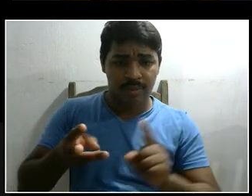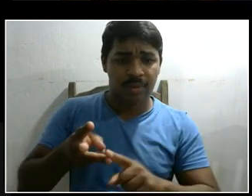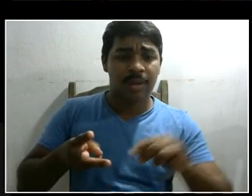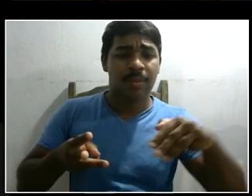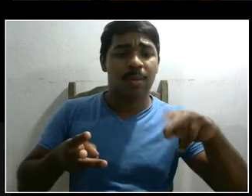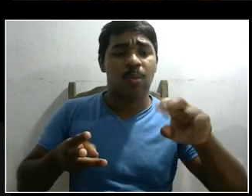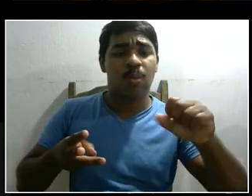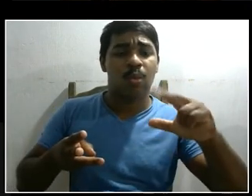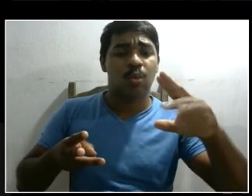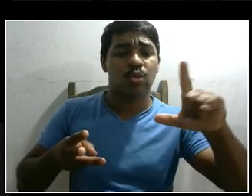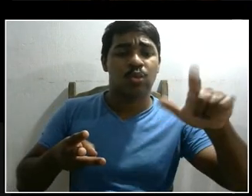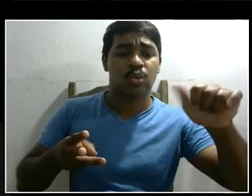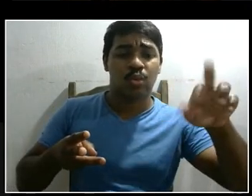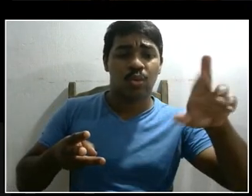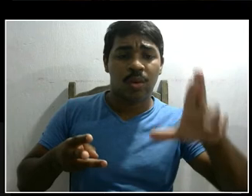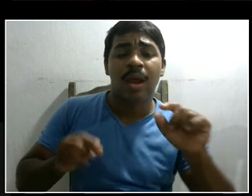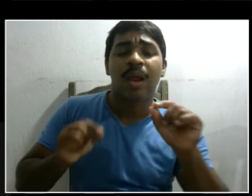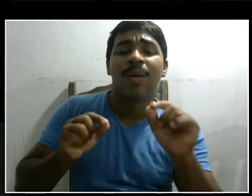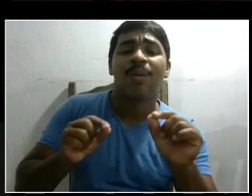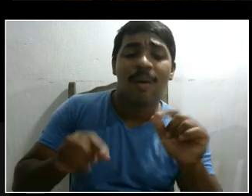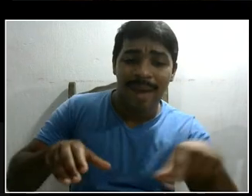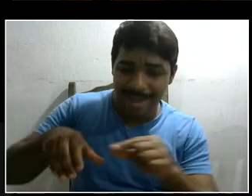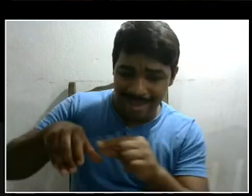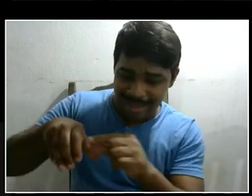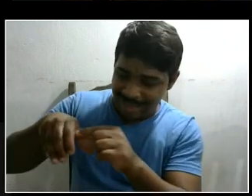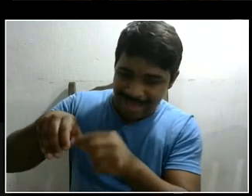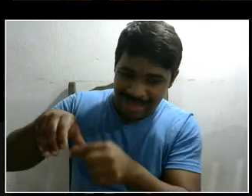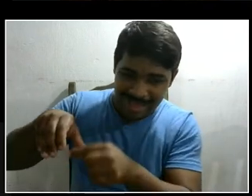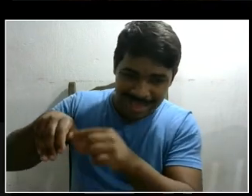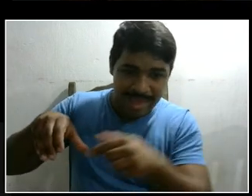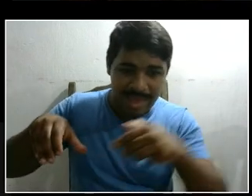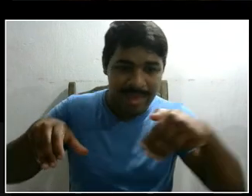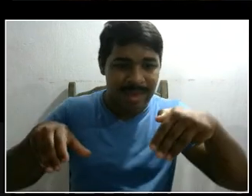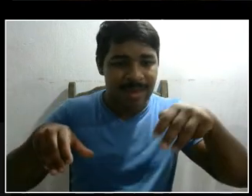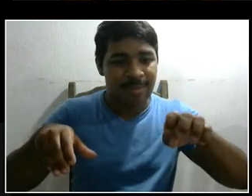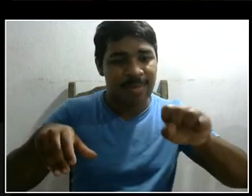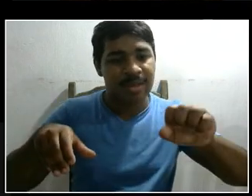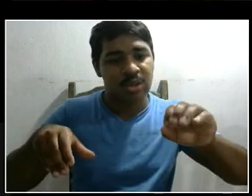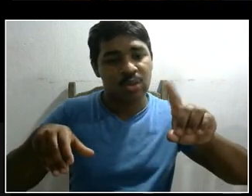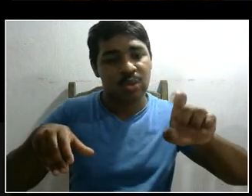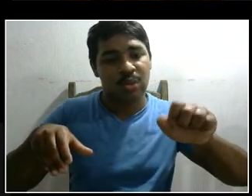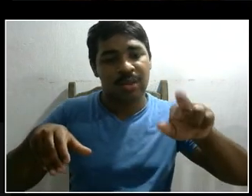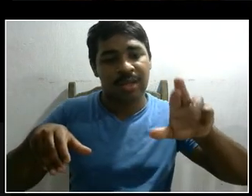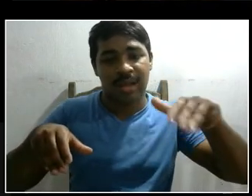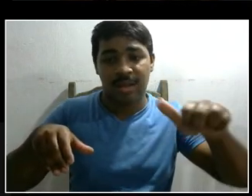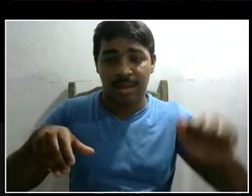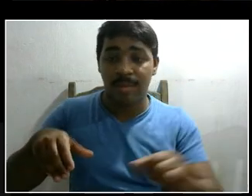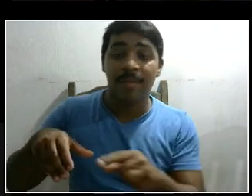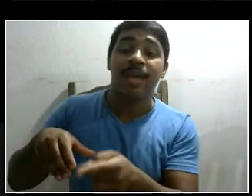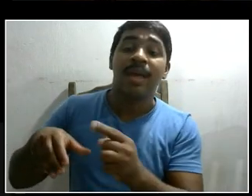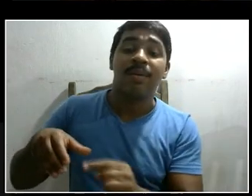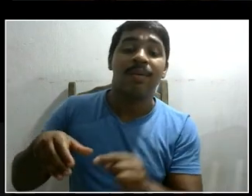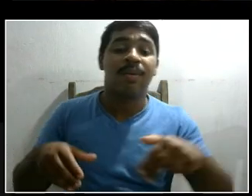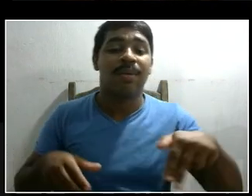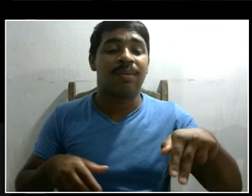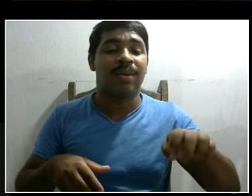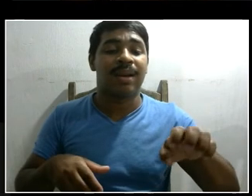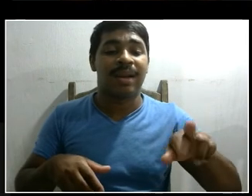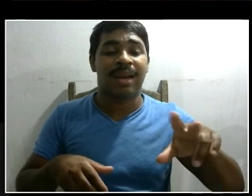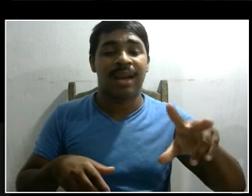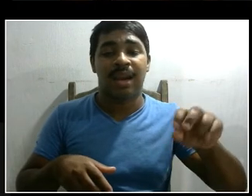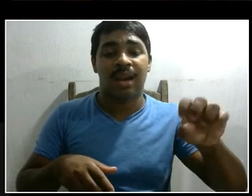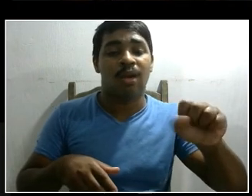de mesoderma, tá? E o tecido nervoso, ele tem origem na ectoderma. Certo? Isso a gente